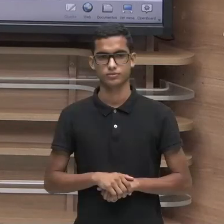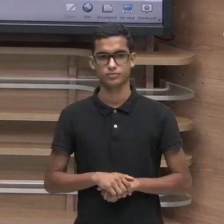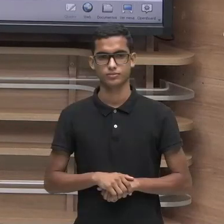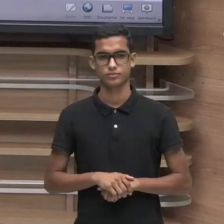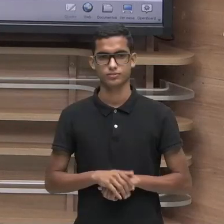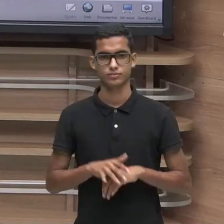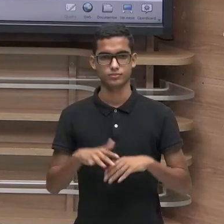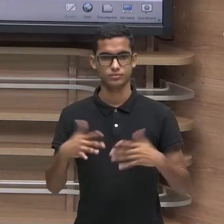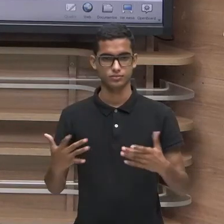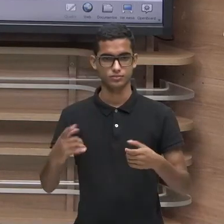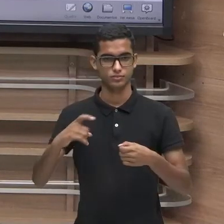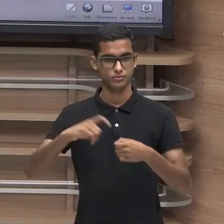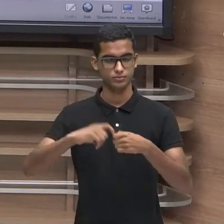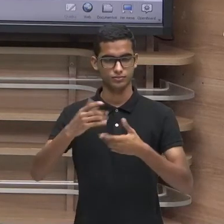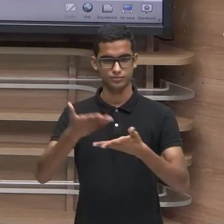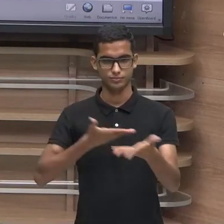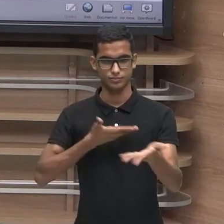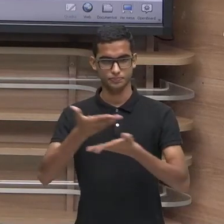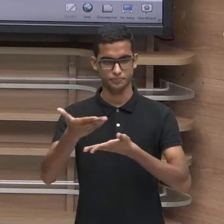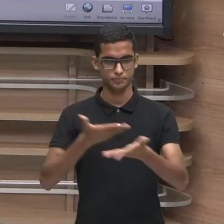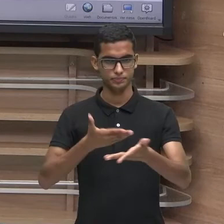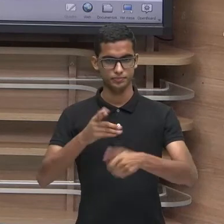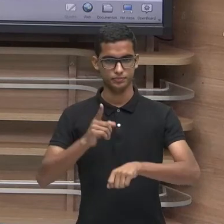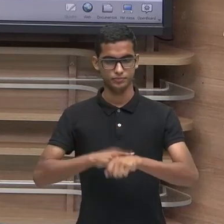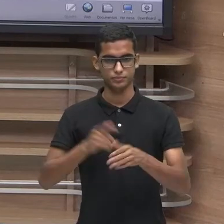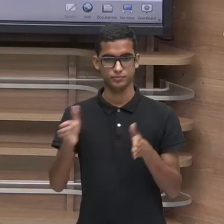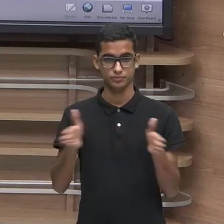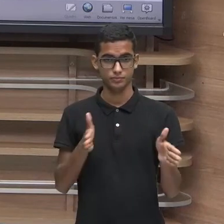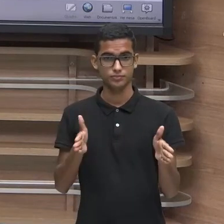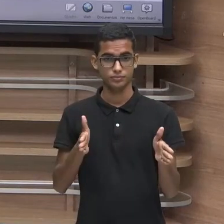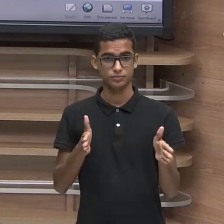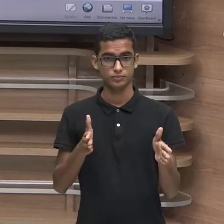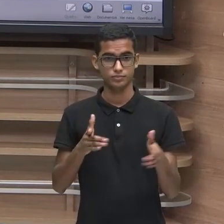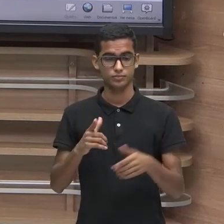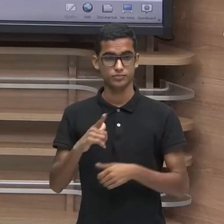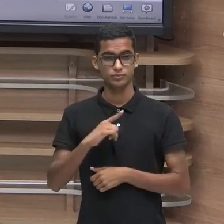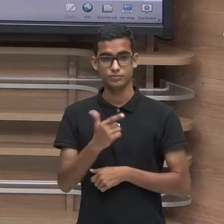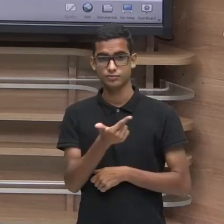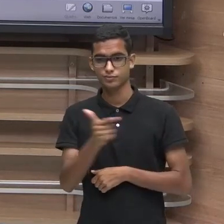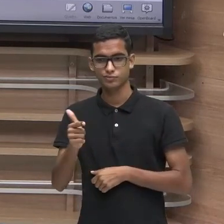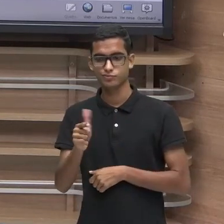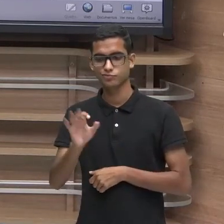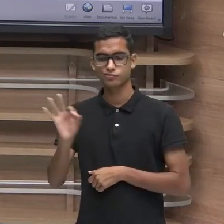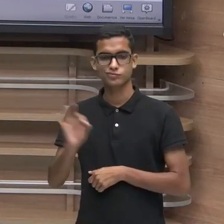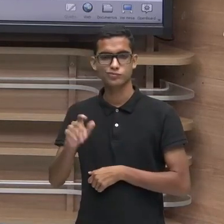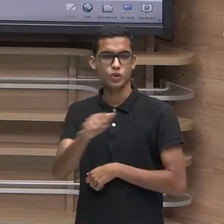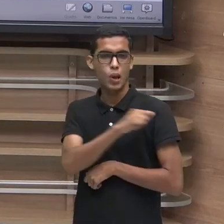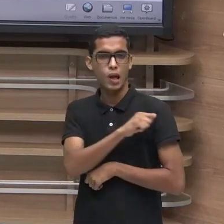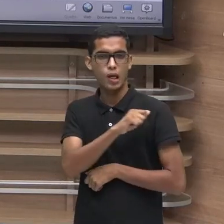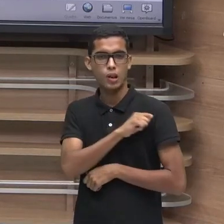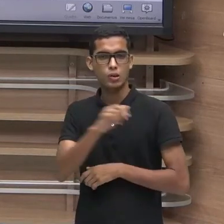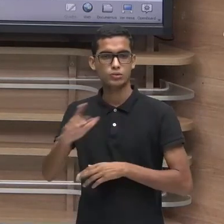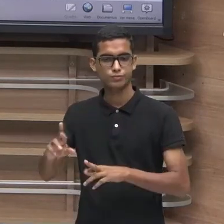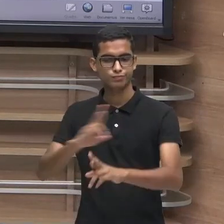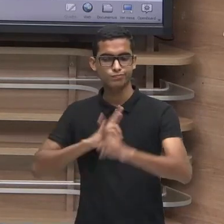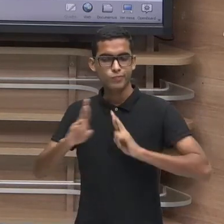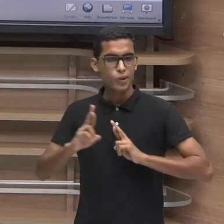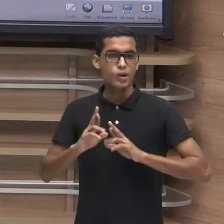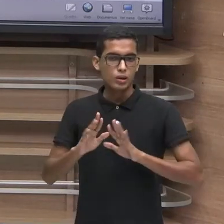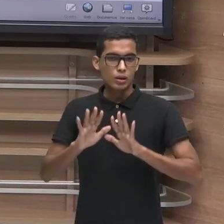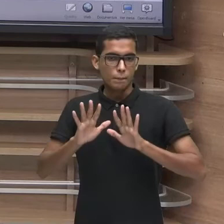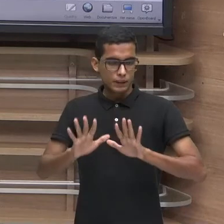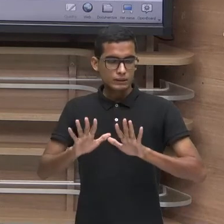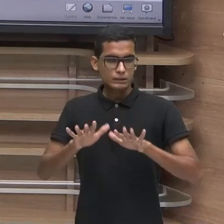Então, voltamos para a nossa interatividade. Infelizmente, não houve interação, ninguém respondeu as nossas perguntas. Então,